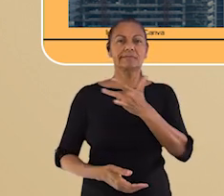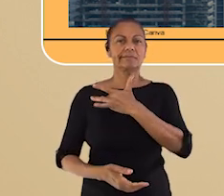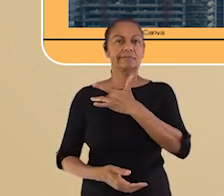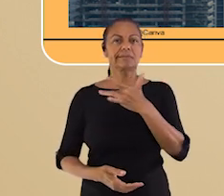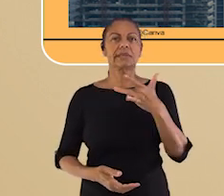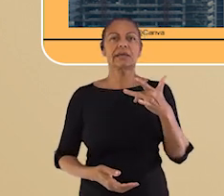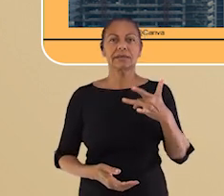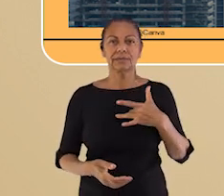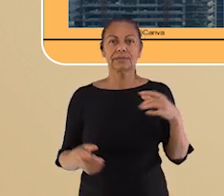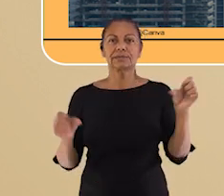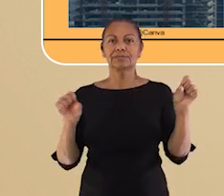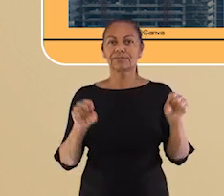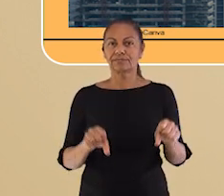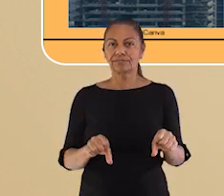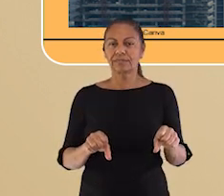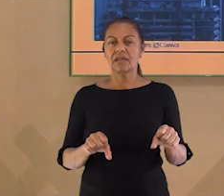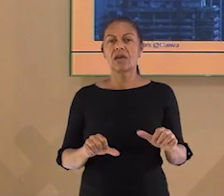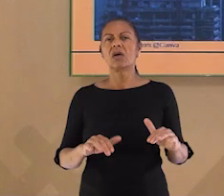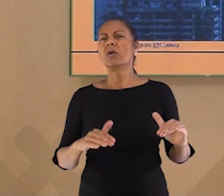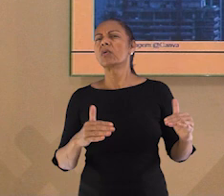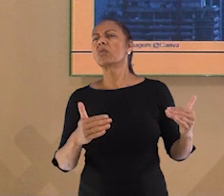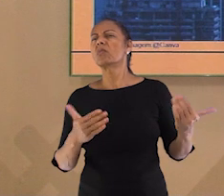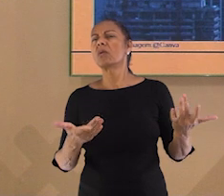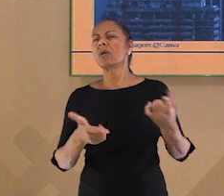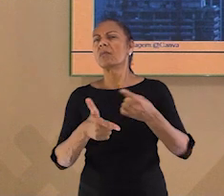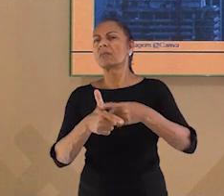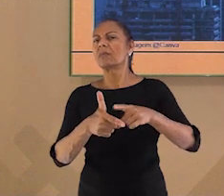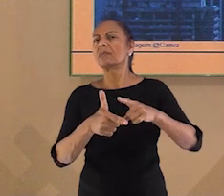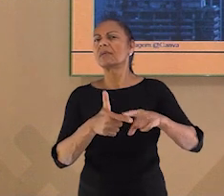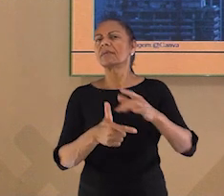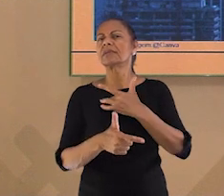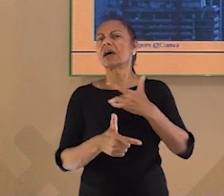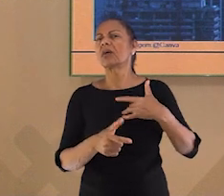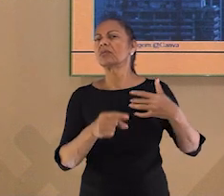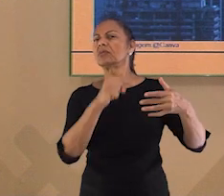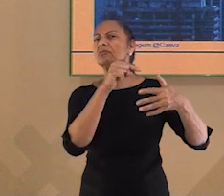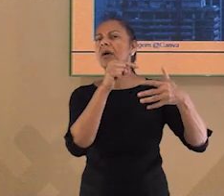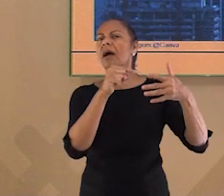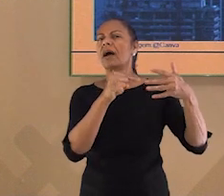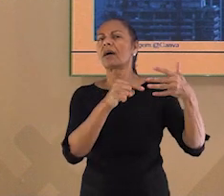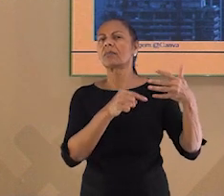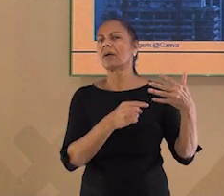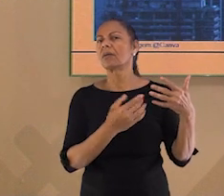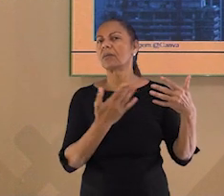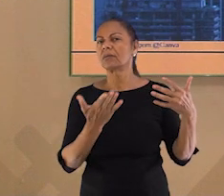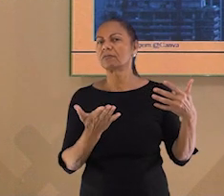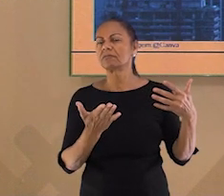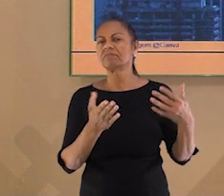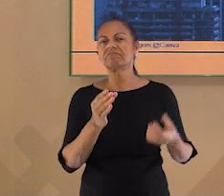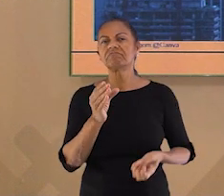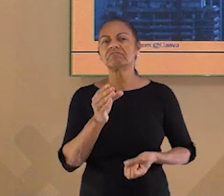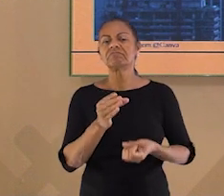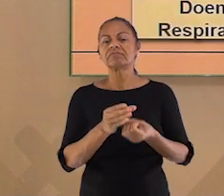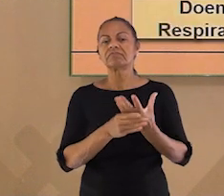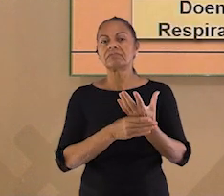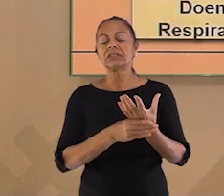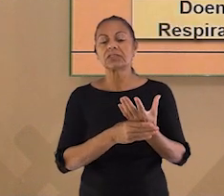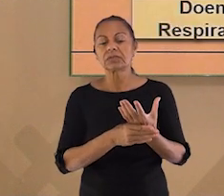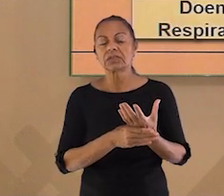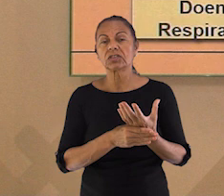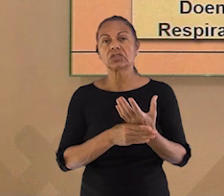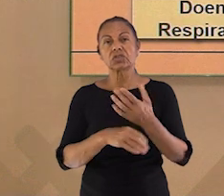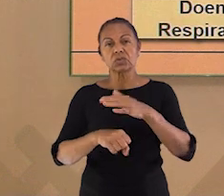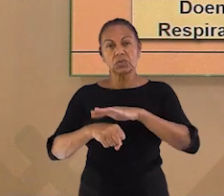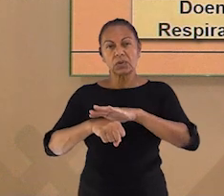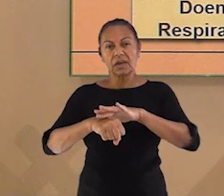muitos problemas de saúde. Vamos então conhecer esses problemas de saúde causados pela